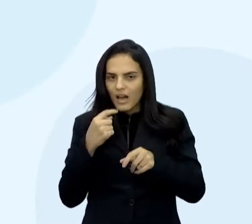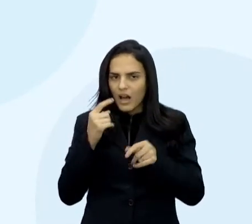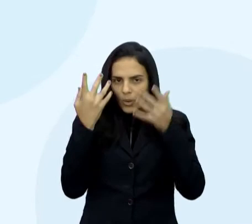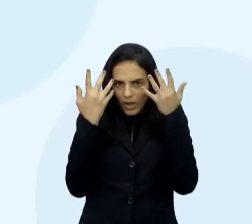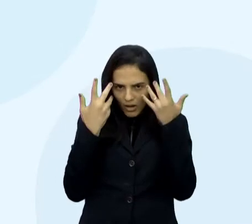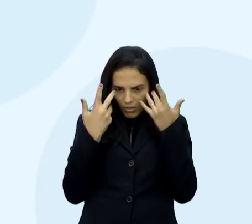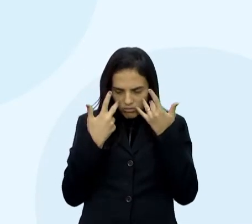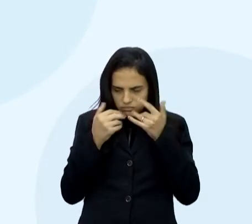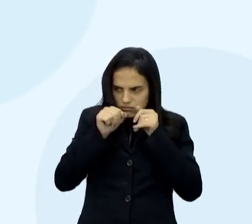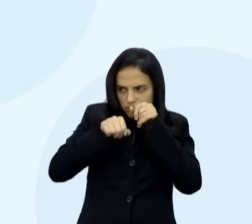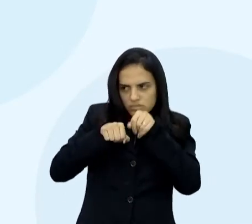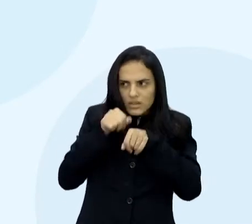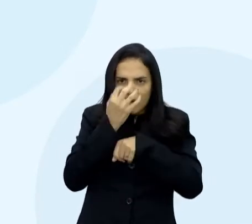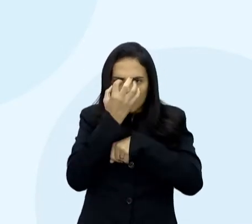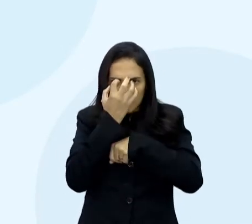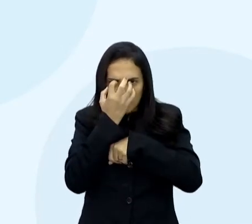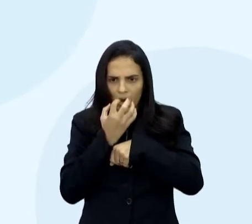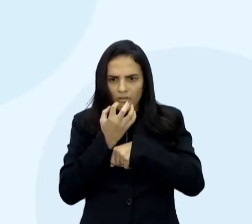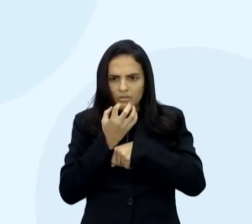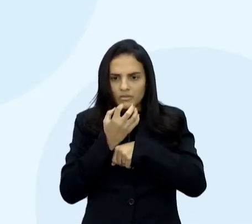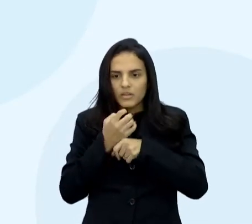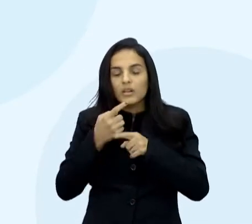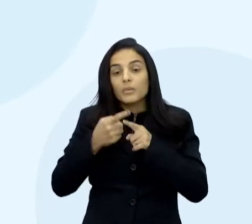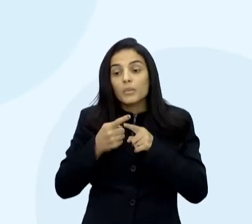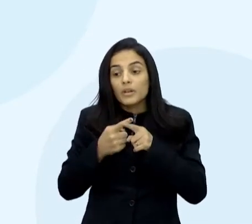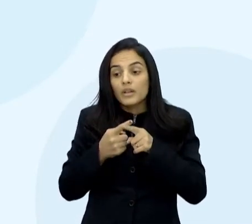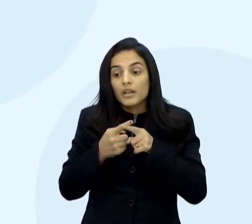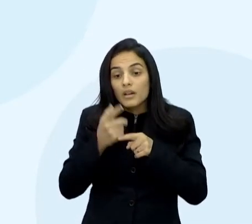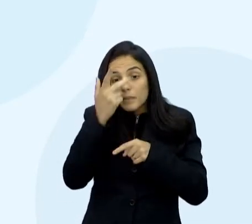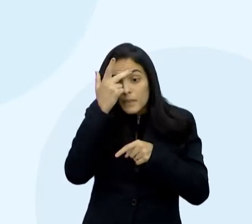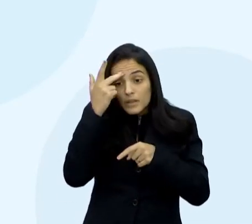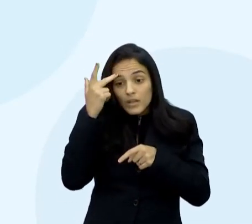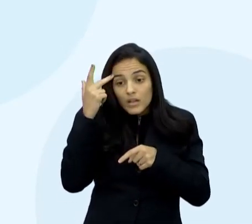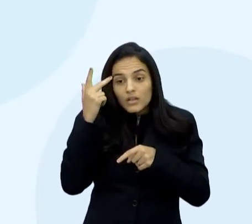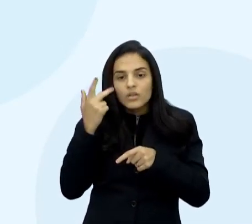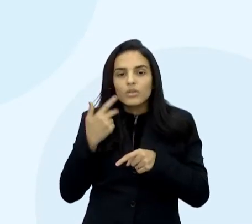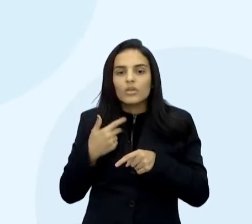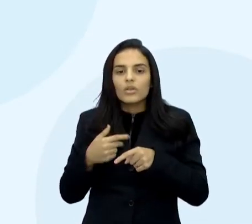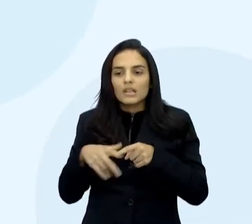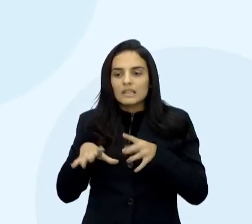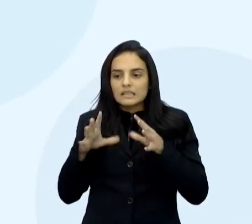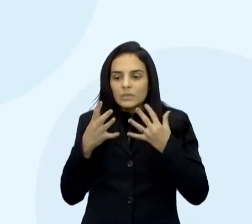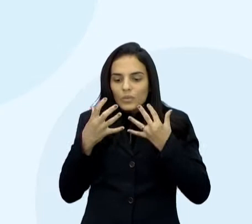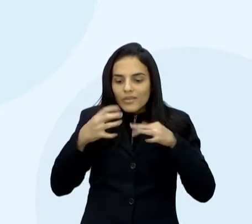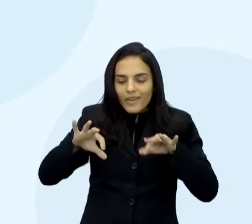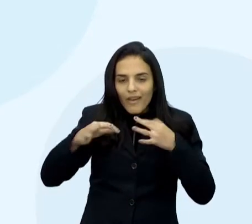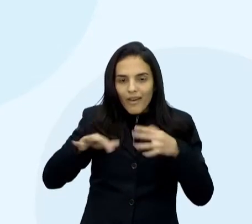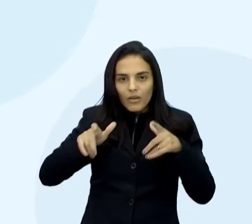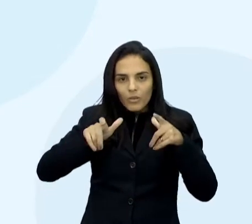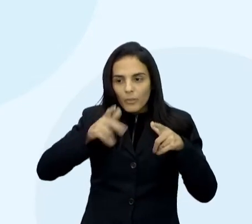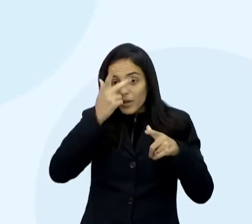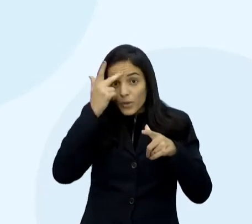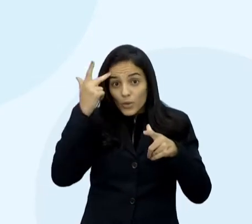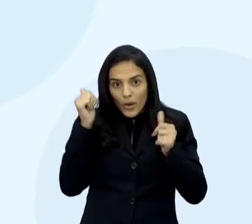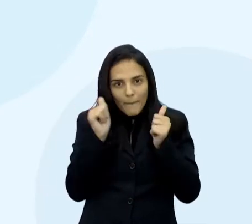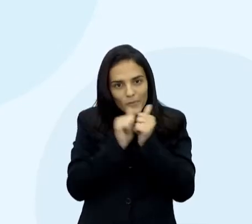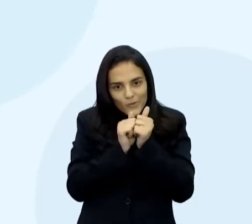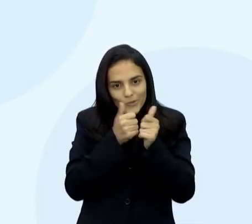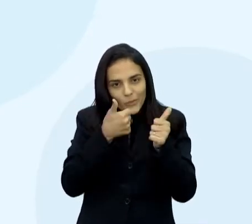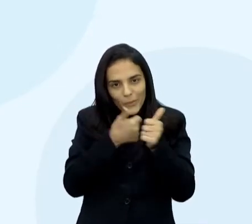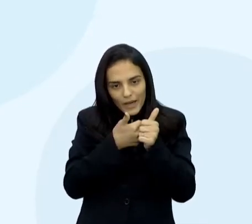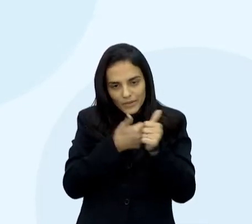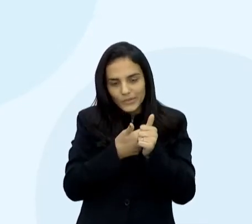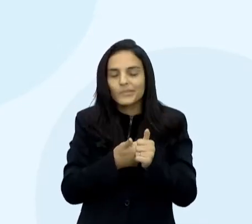cara de bravo porque a pessoa está invadindo o território dele, que ele delimita como dele, tá? E os seres humanos